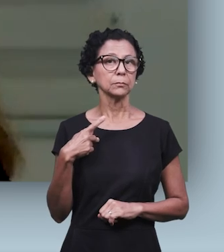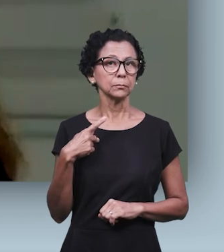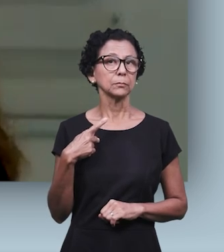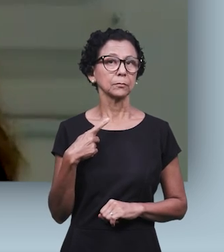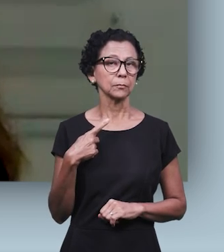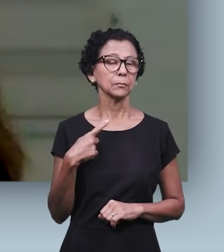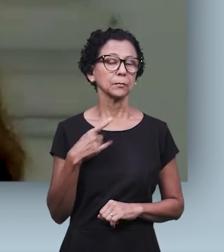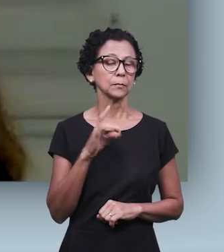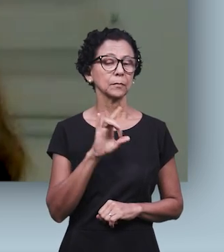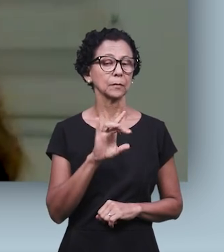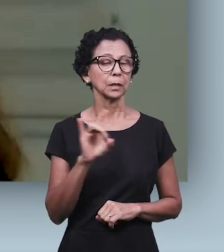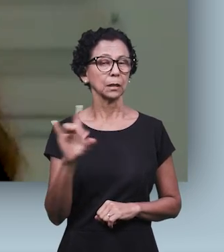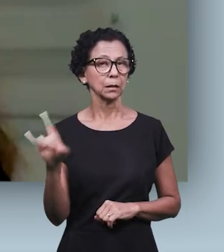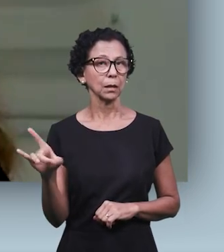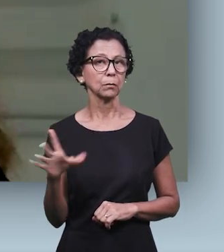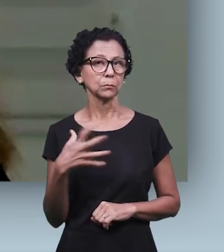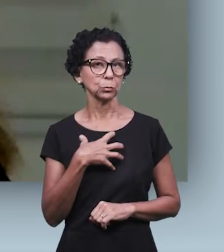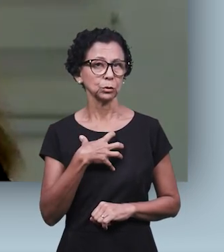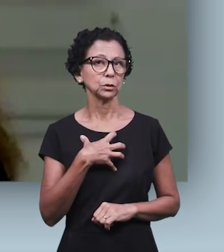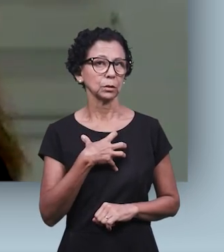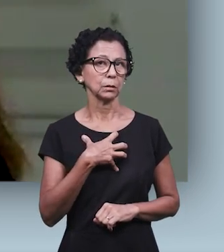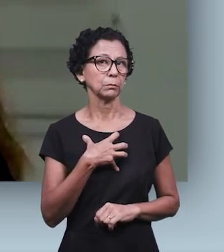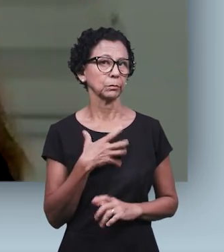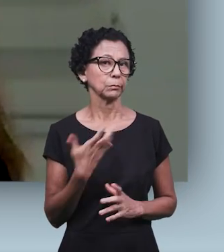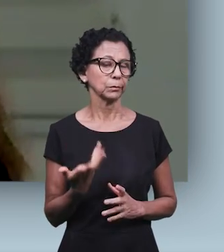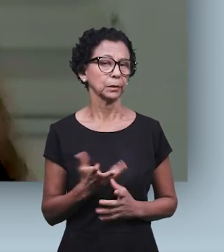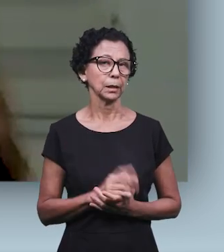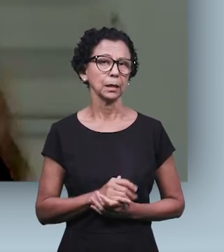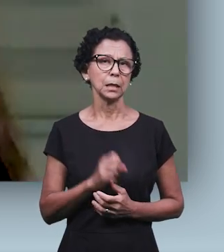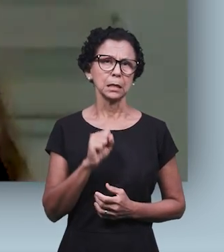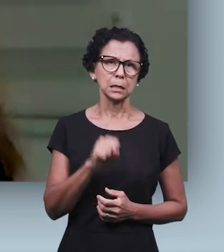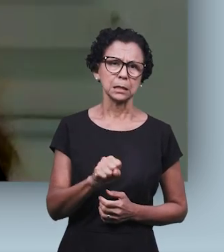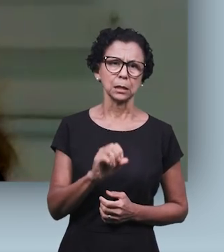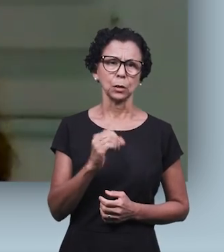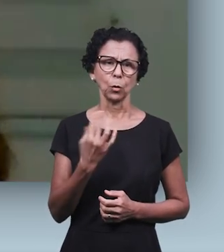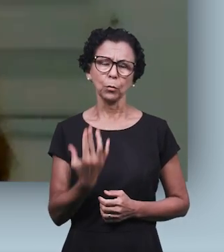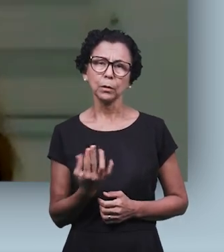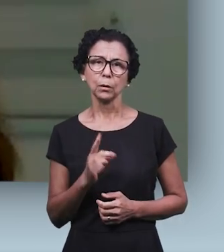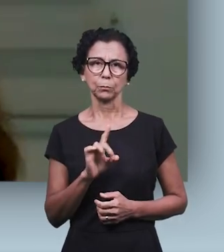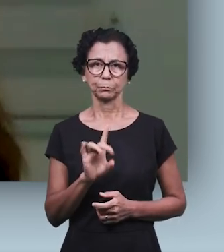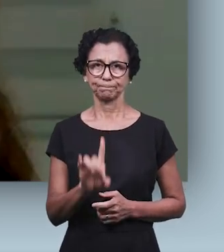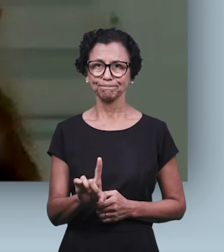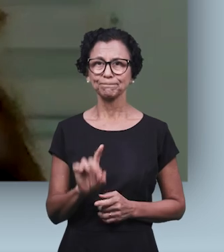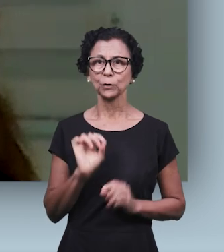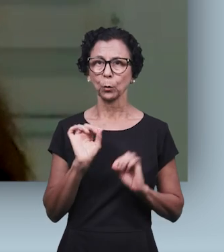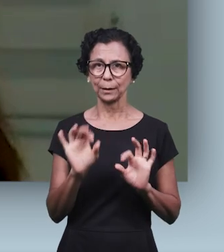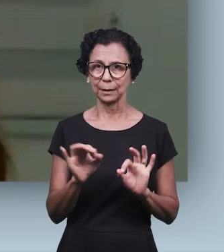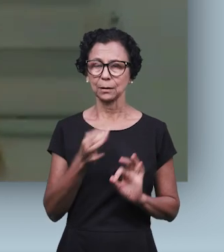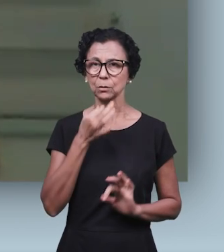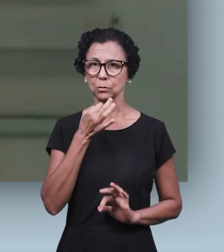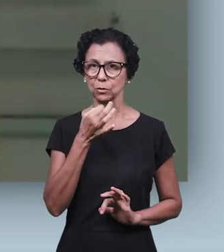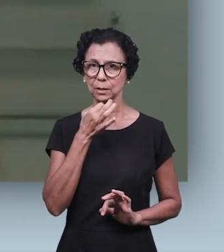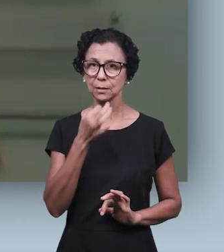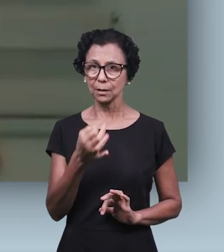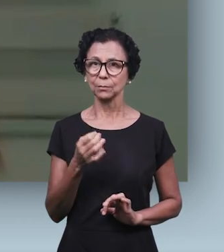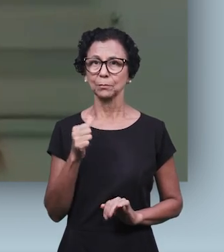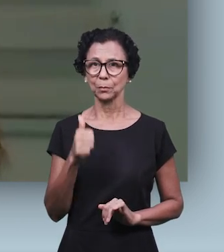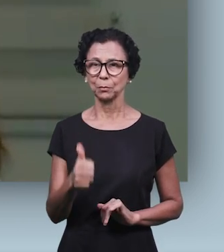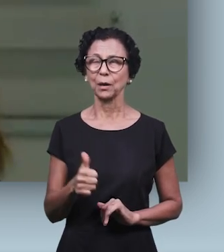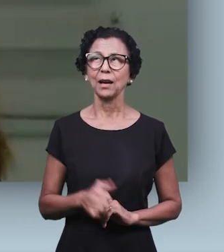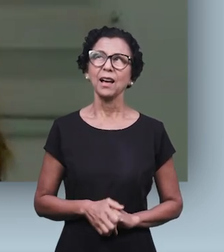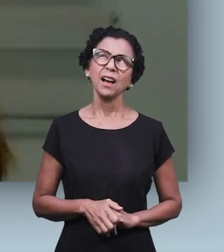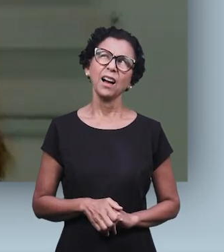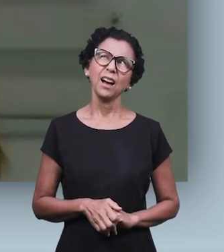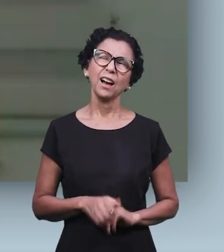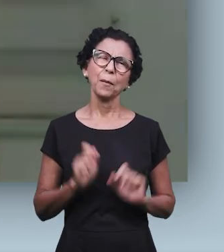Cada ministério vai atuar ali na igreja, autorizando as irmãs a fazerem assim ou não. É apenas uma sugestão. Porque muitas